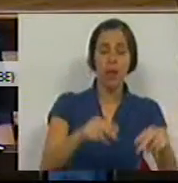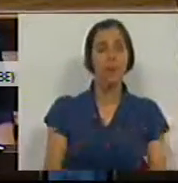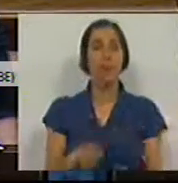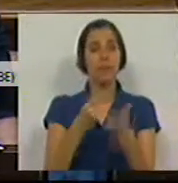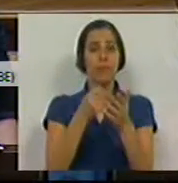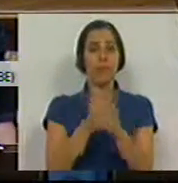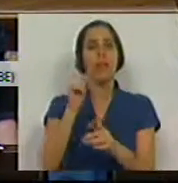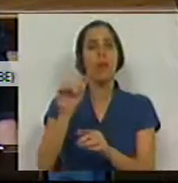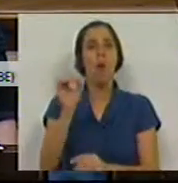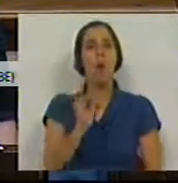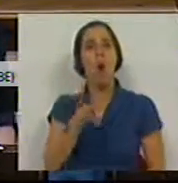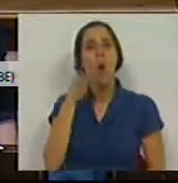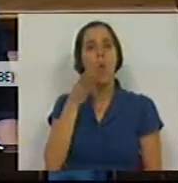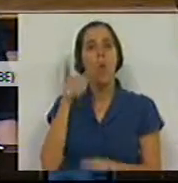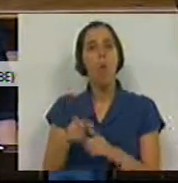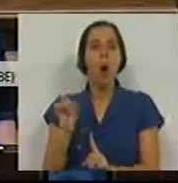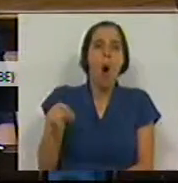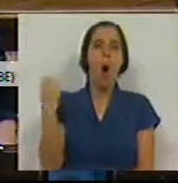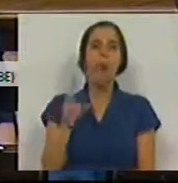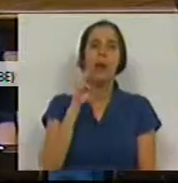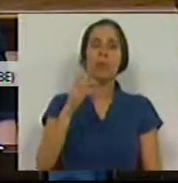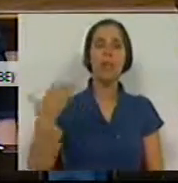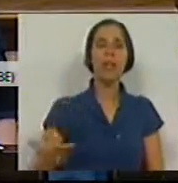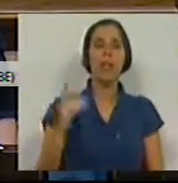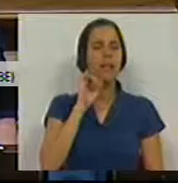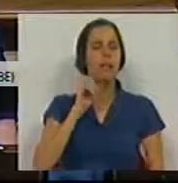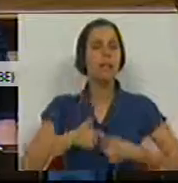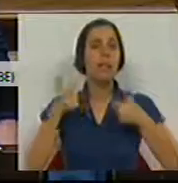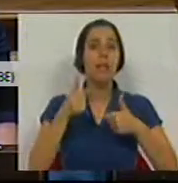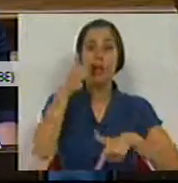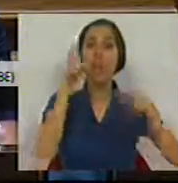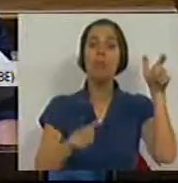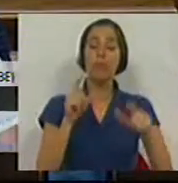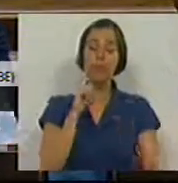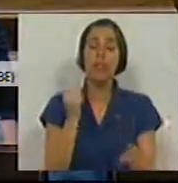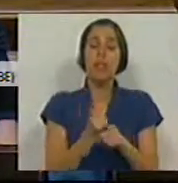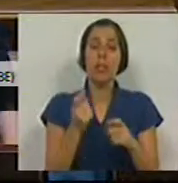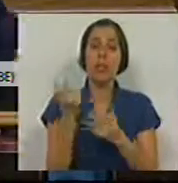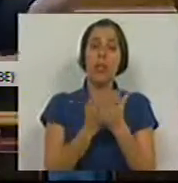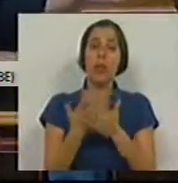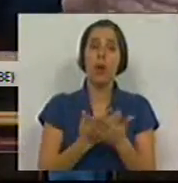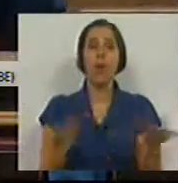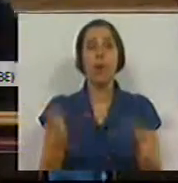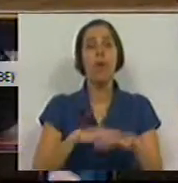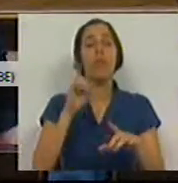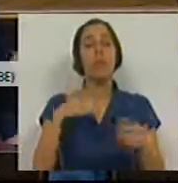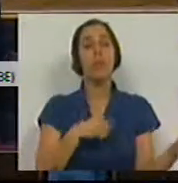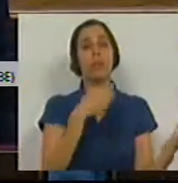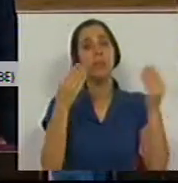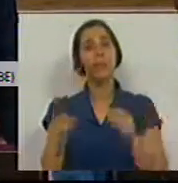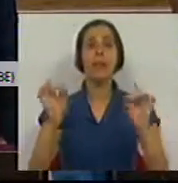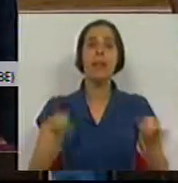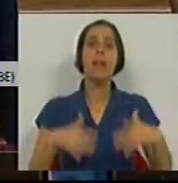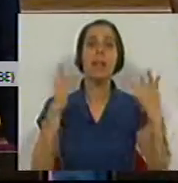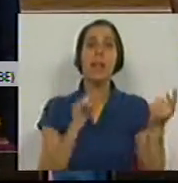não ter uma via férrea que responda aos direitos essenciais da população e às exigências da economia. E é por isso que trazemos esta